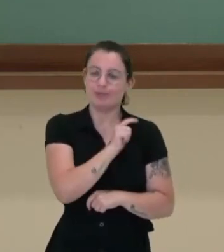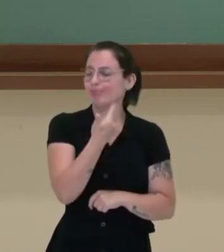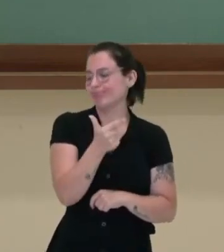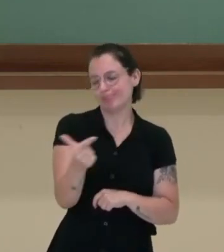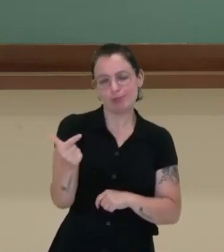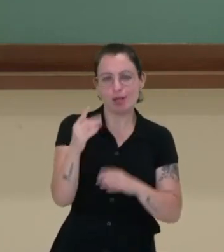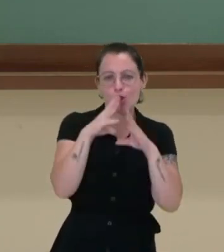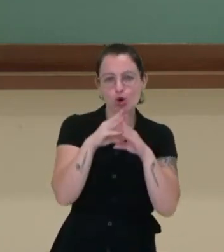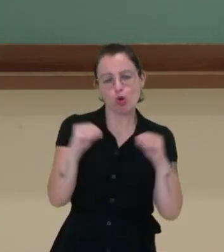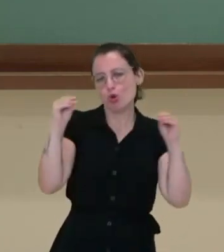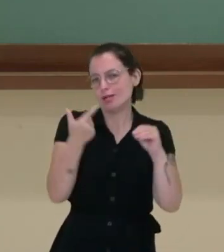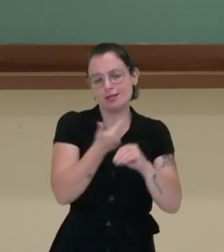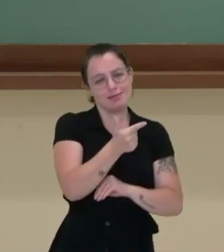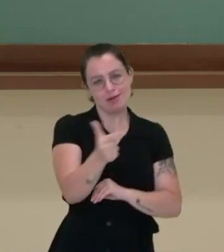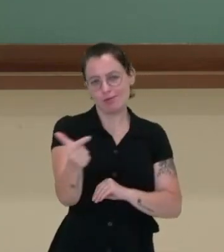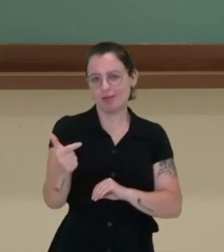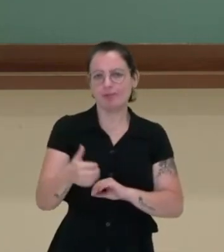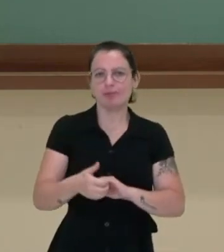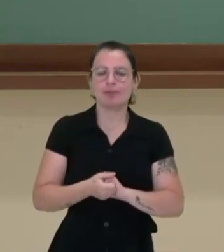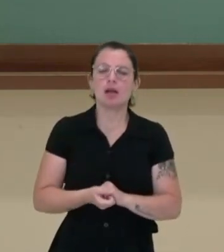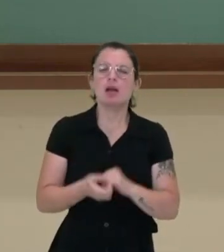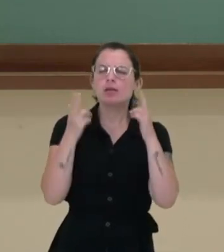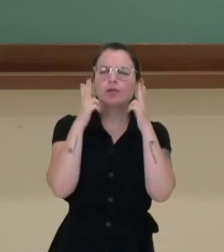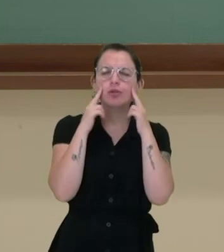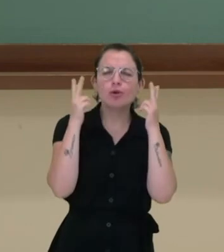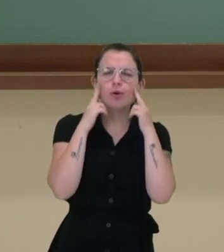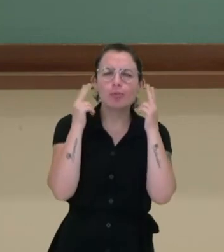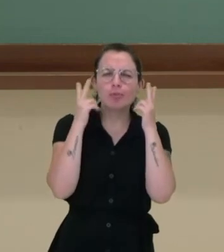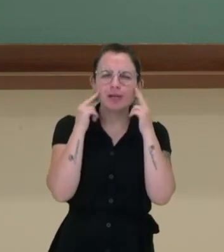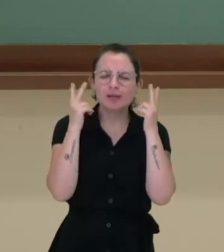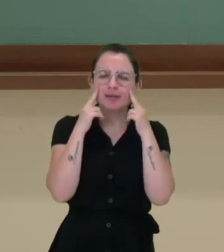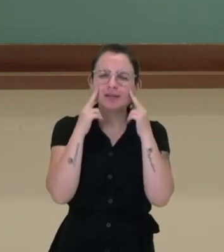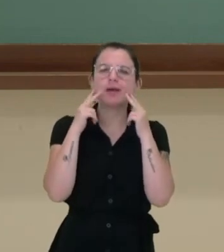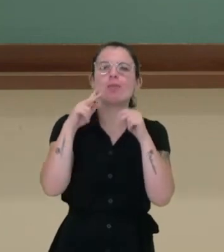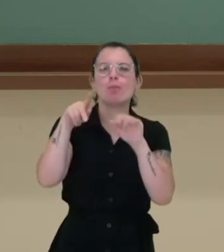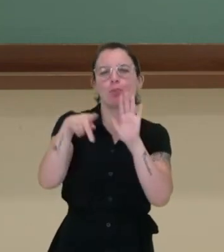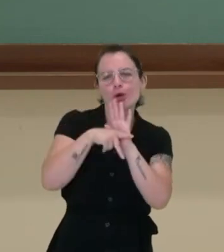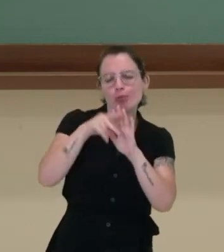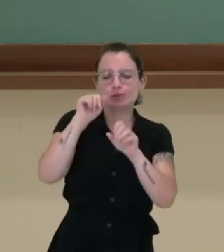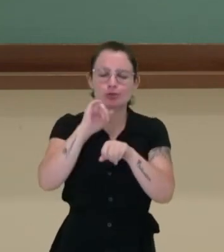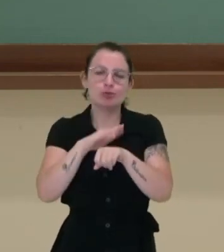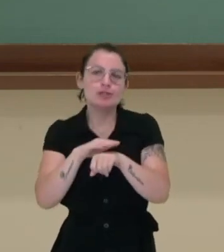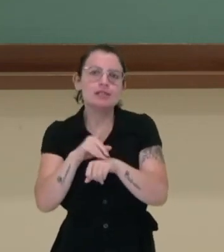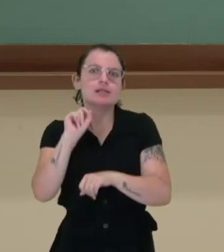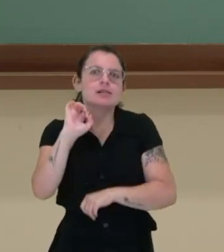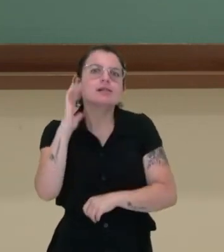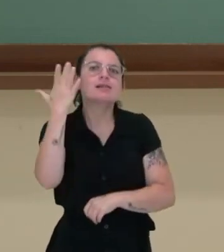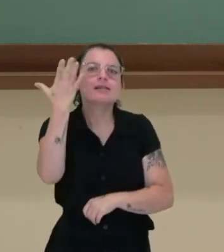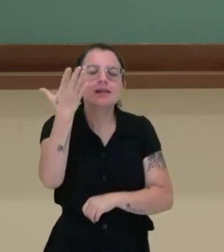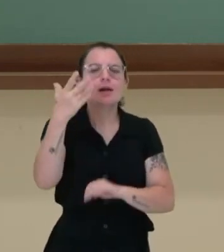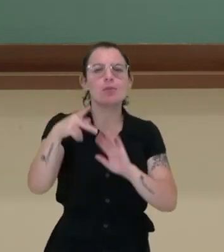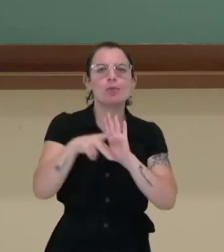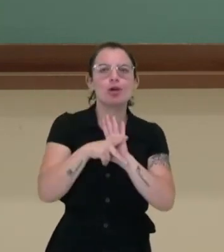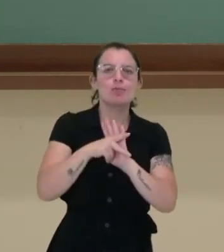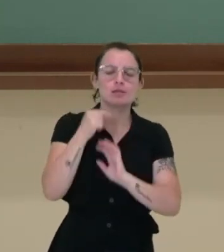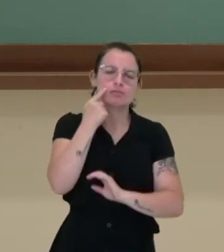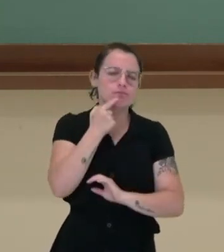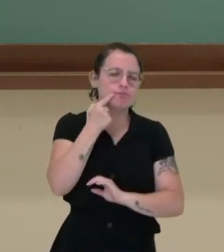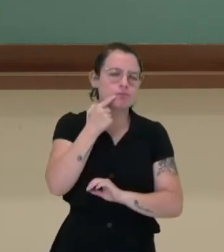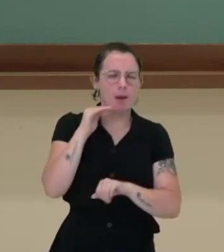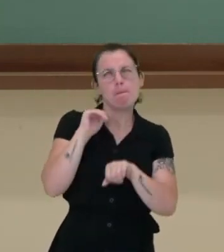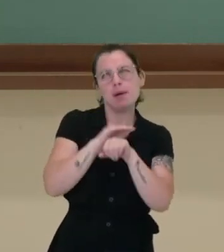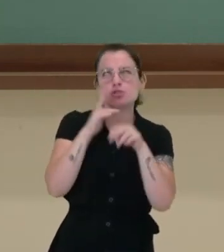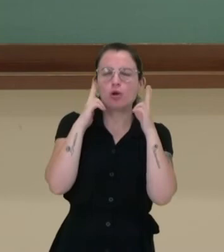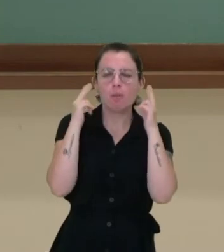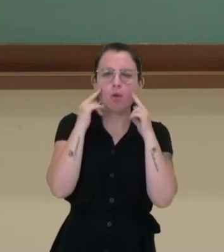cura, ok? Normalmente é o tipo de doença que acontece, principalmente nos lábios aqui, ó,